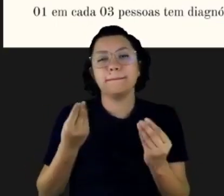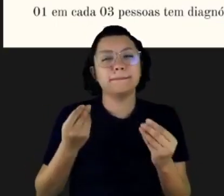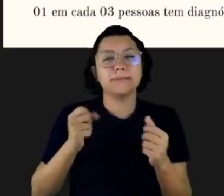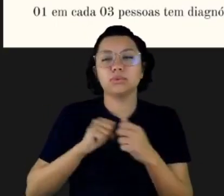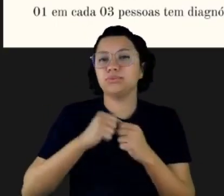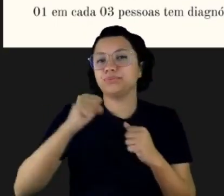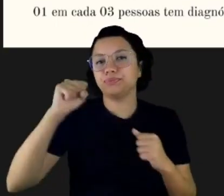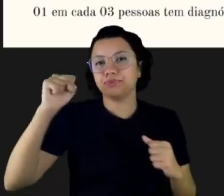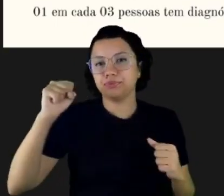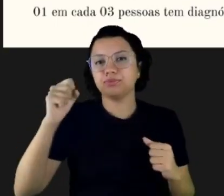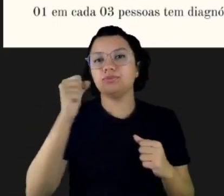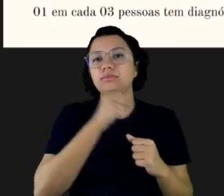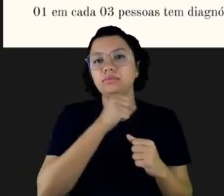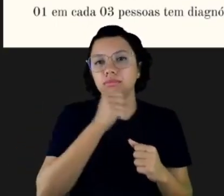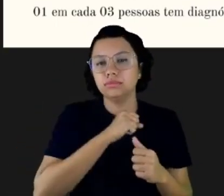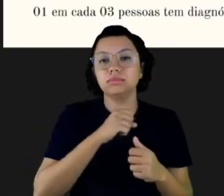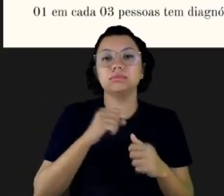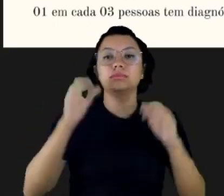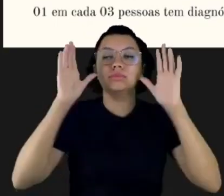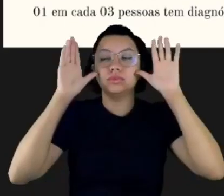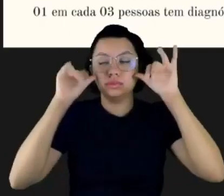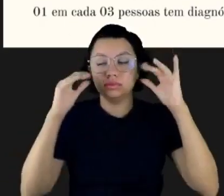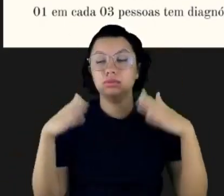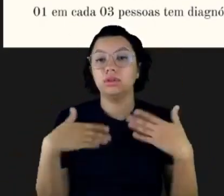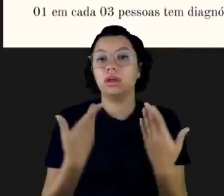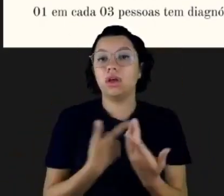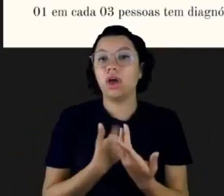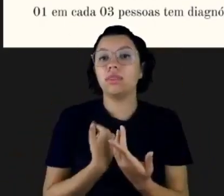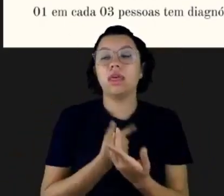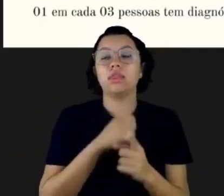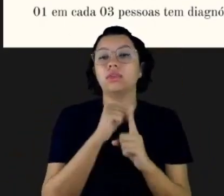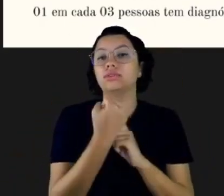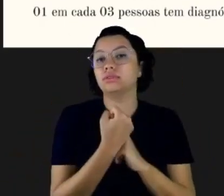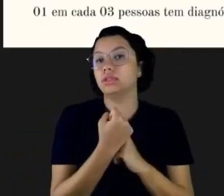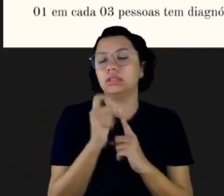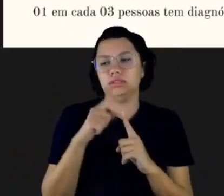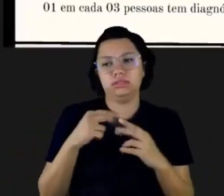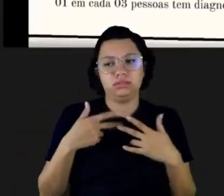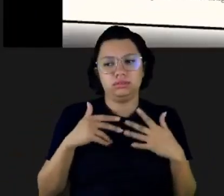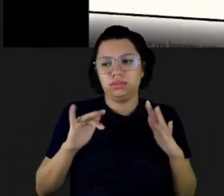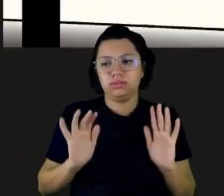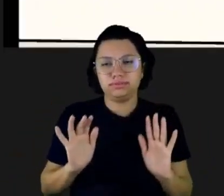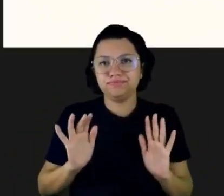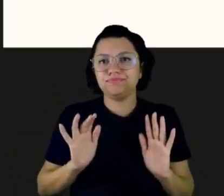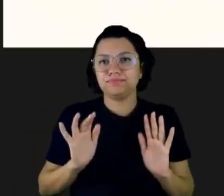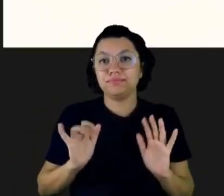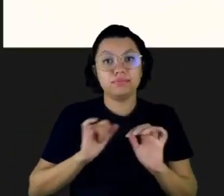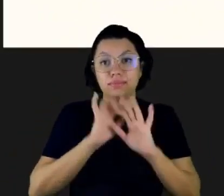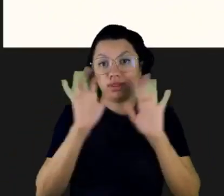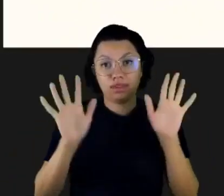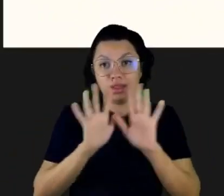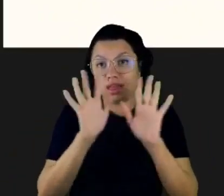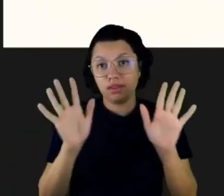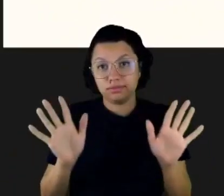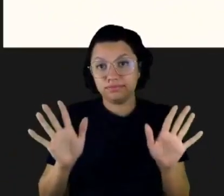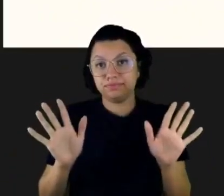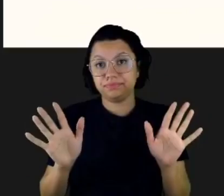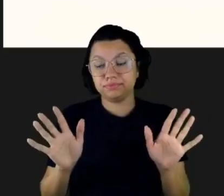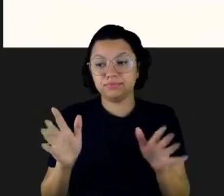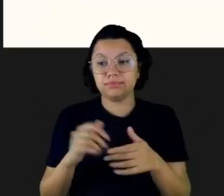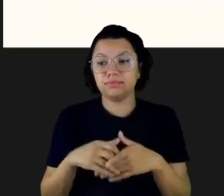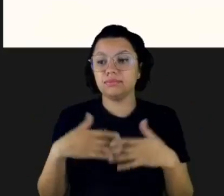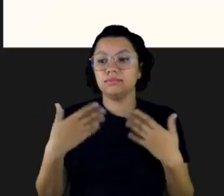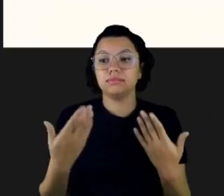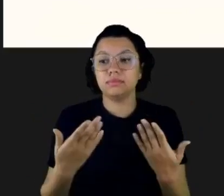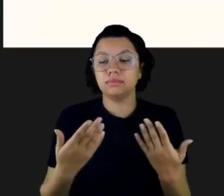com demência na nossa sociedade, né? Isso aí é uma coisa que está óbvia. Então, quais são os